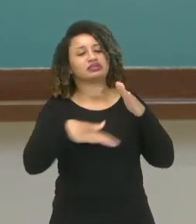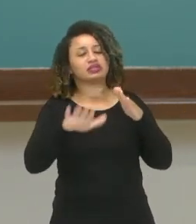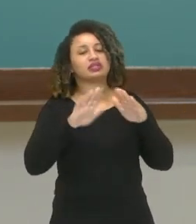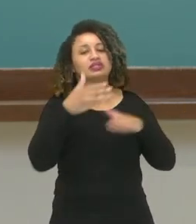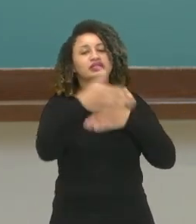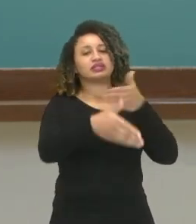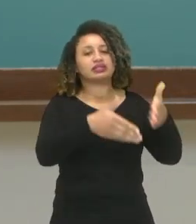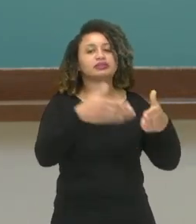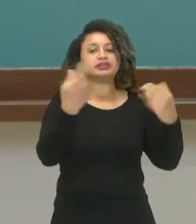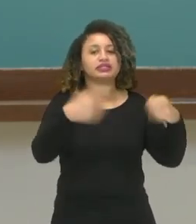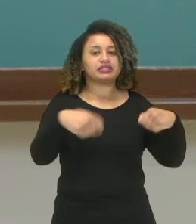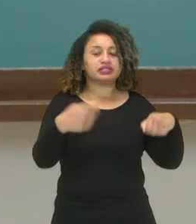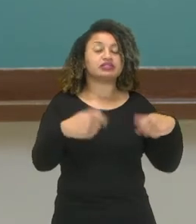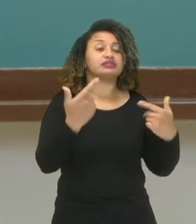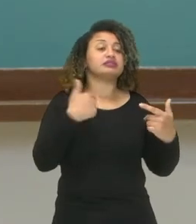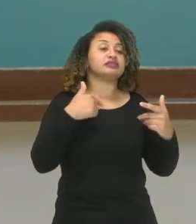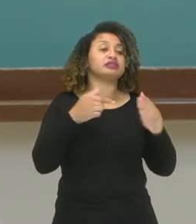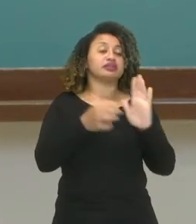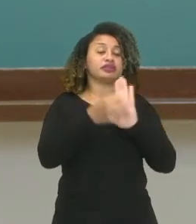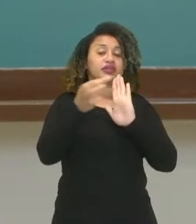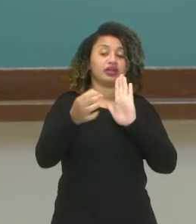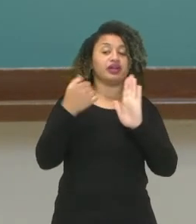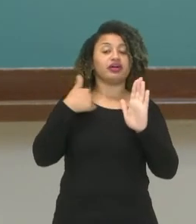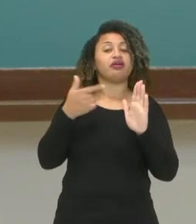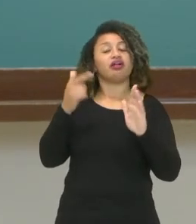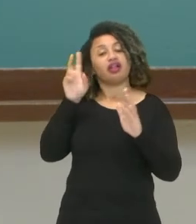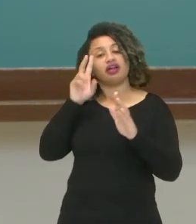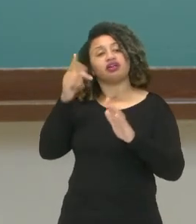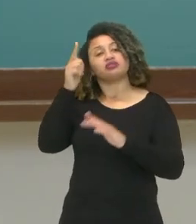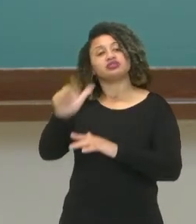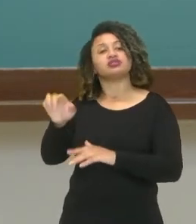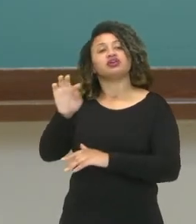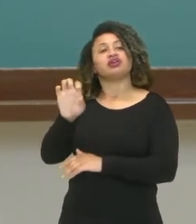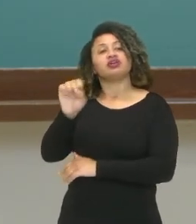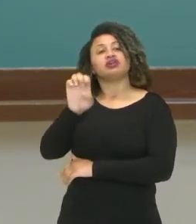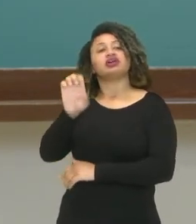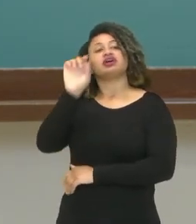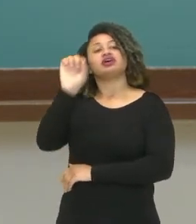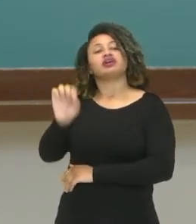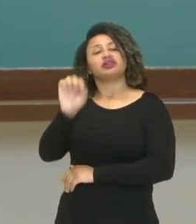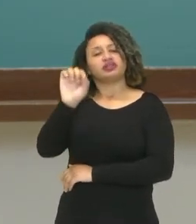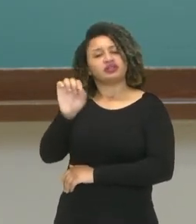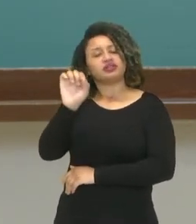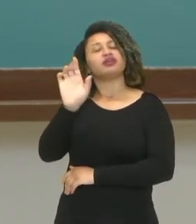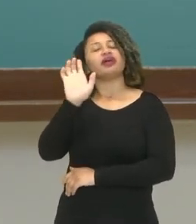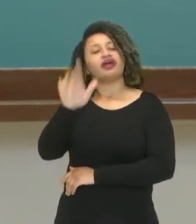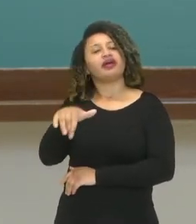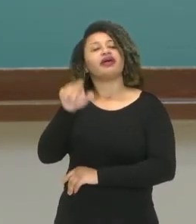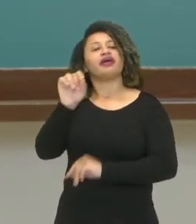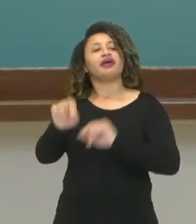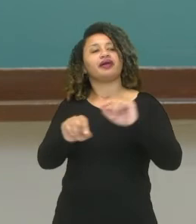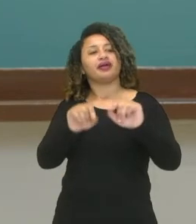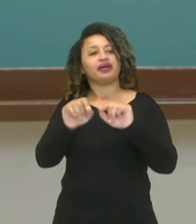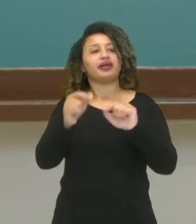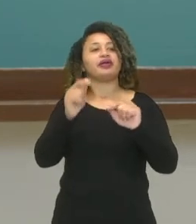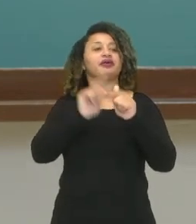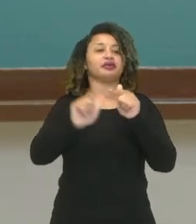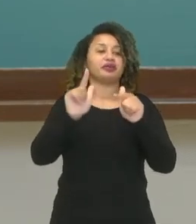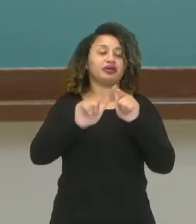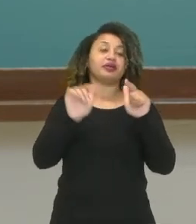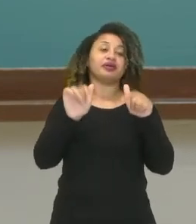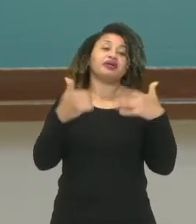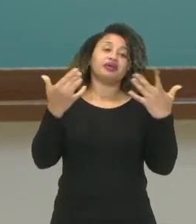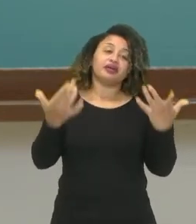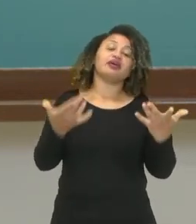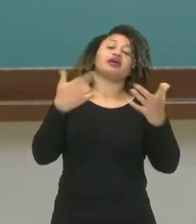argumento retoma a tese. Qual é a nossa tese? Né? Sempre retomando que a nossa tese é o problema